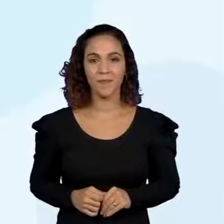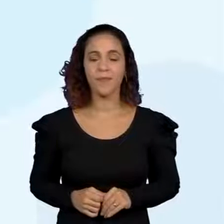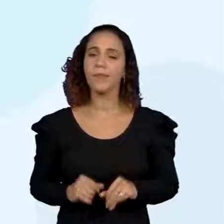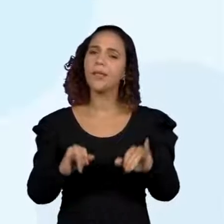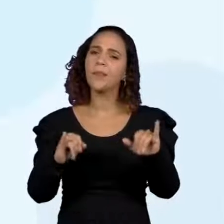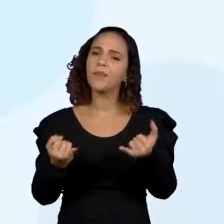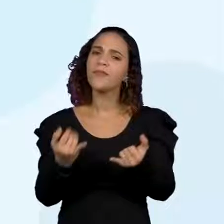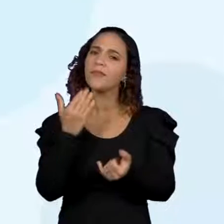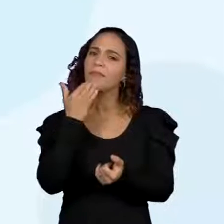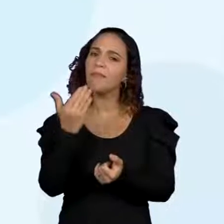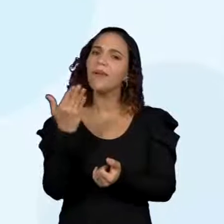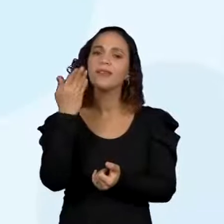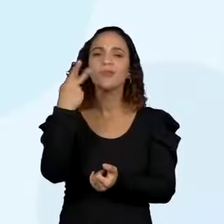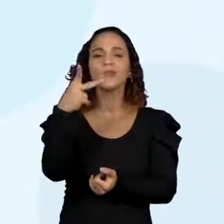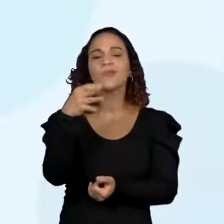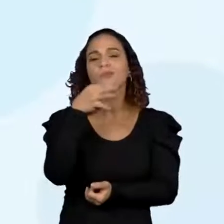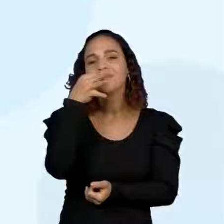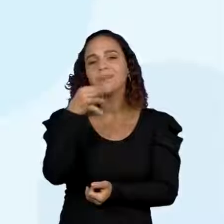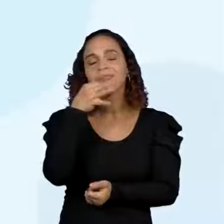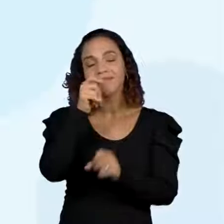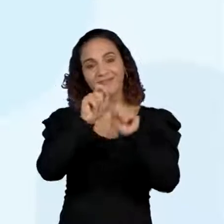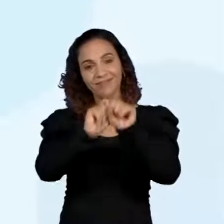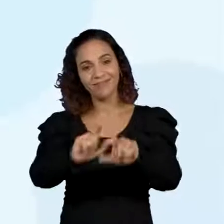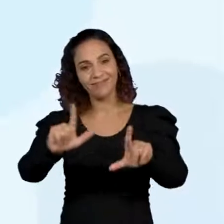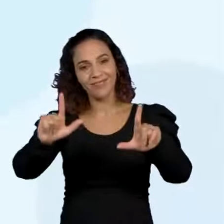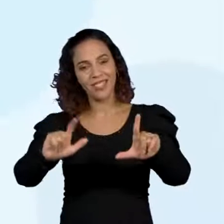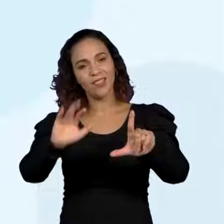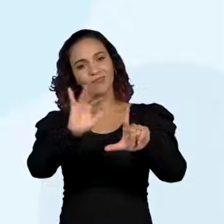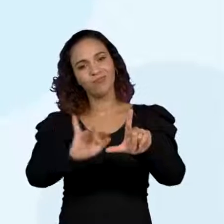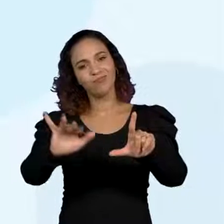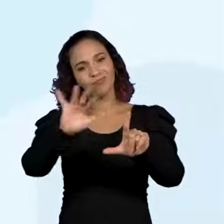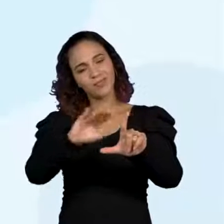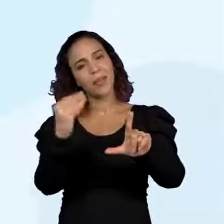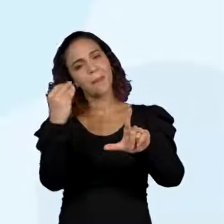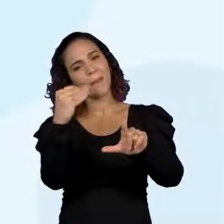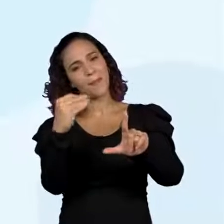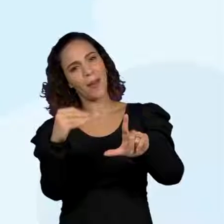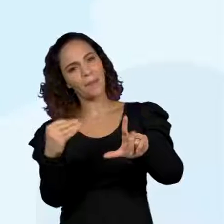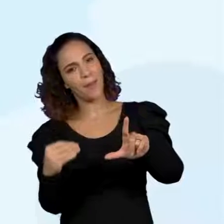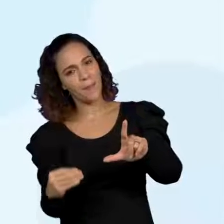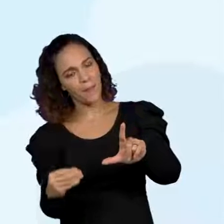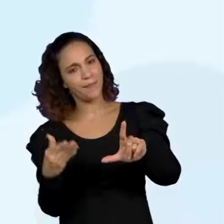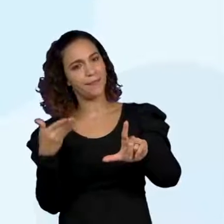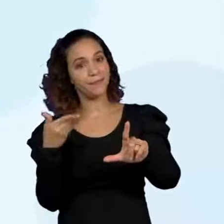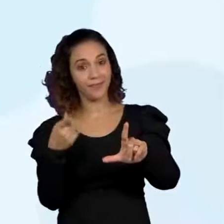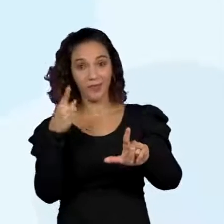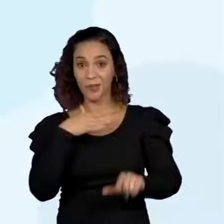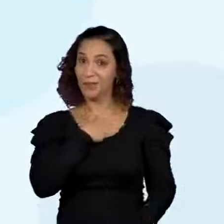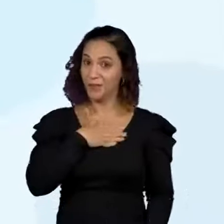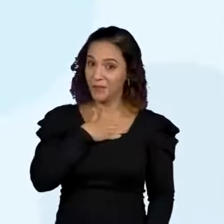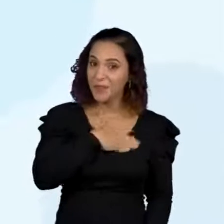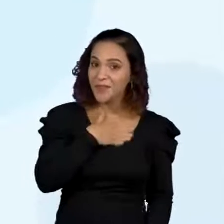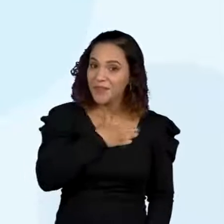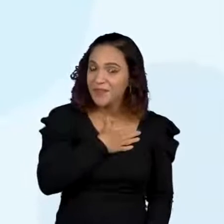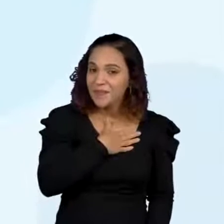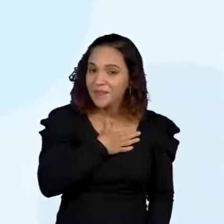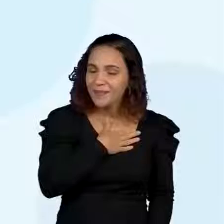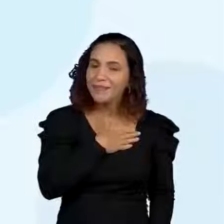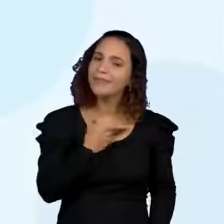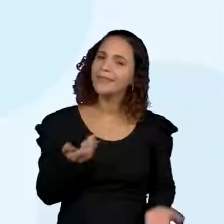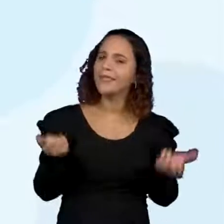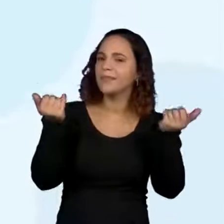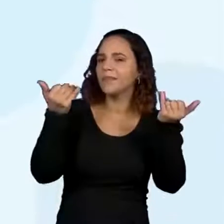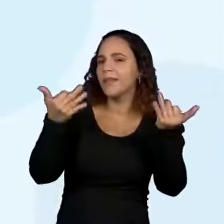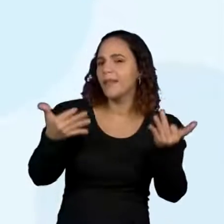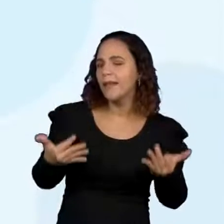Vou deixar para vocês também aí a nossa avaliação. Se você gostou aí de falar um